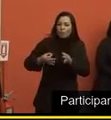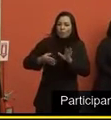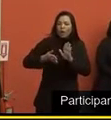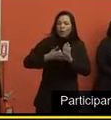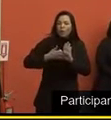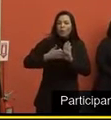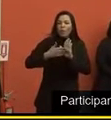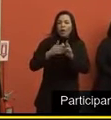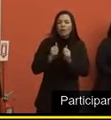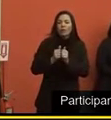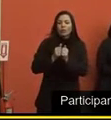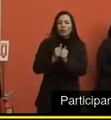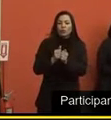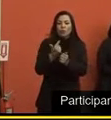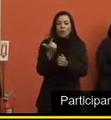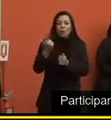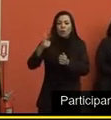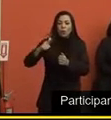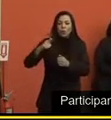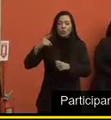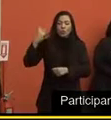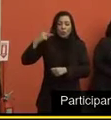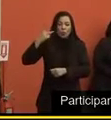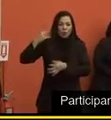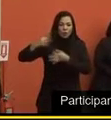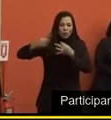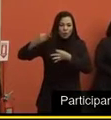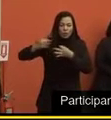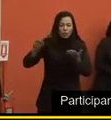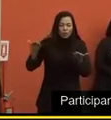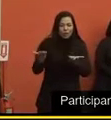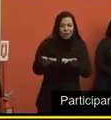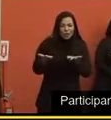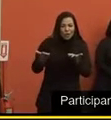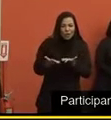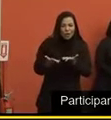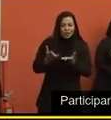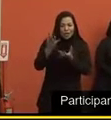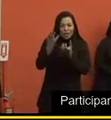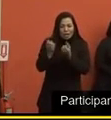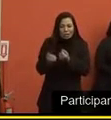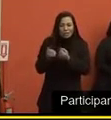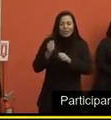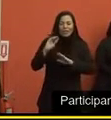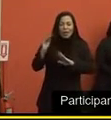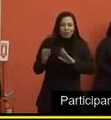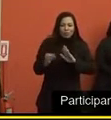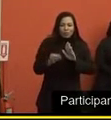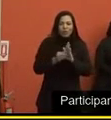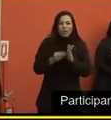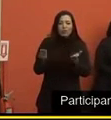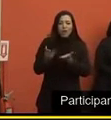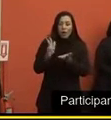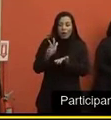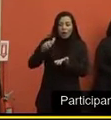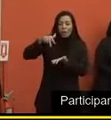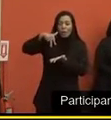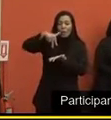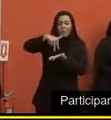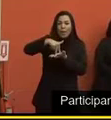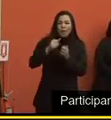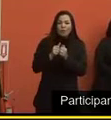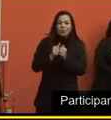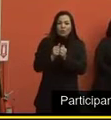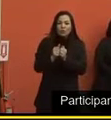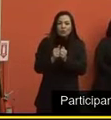prestado juntamente com os demais promotores de justiça que hoje tomam posse, os quais deverão se colocar de pé e